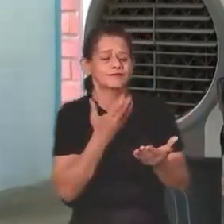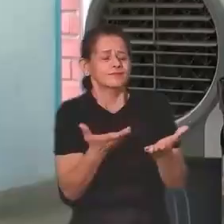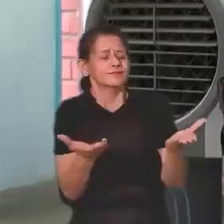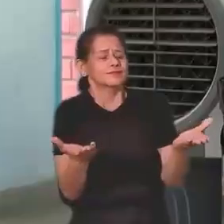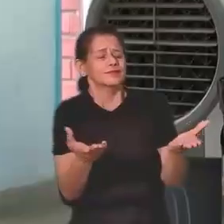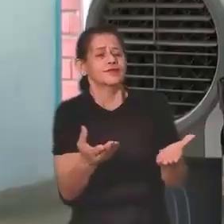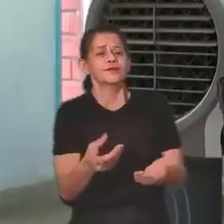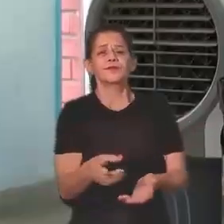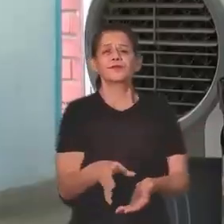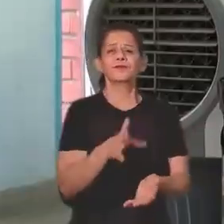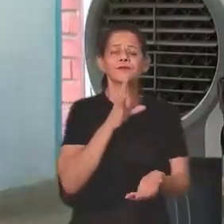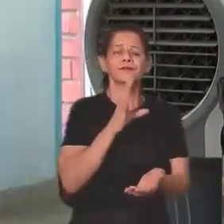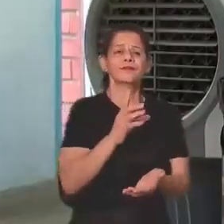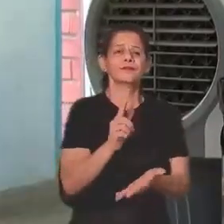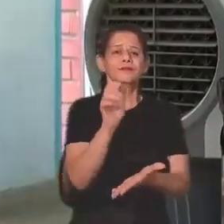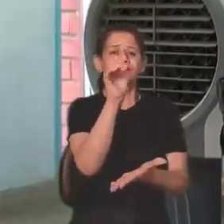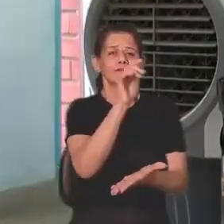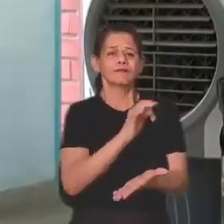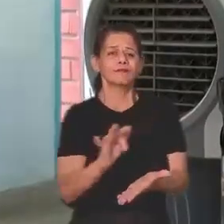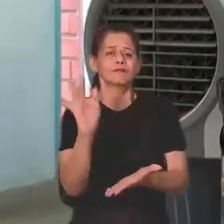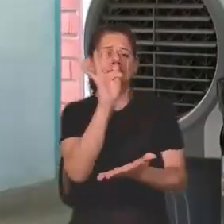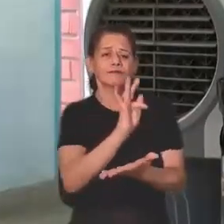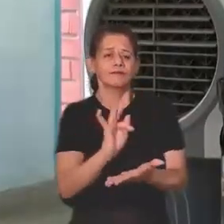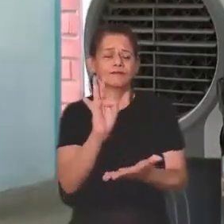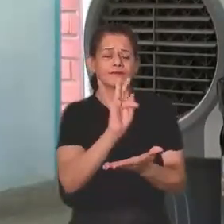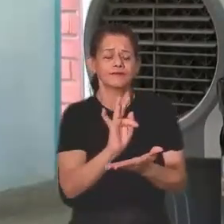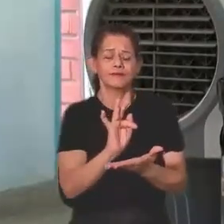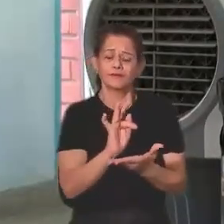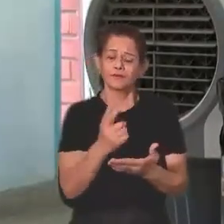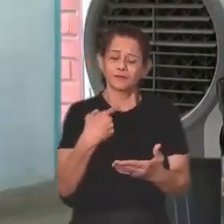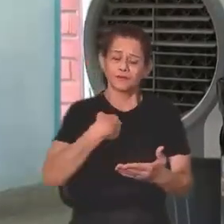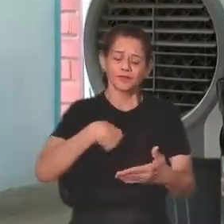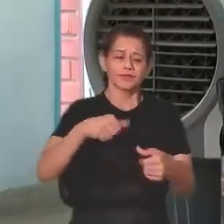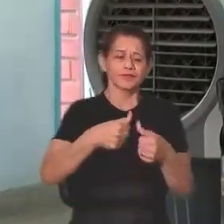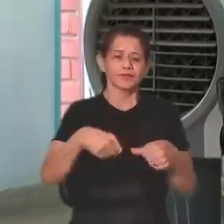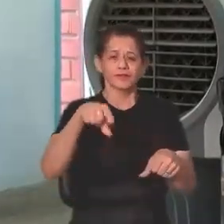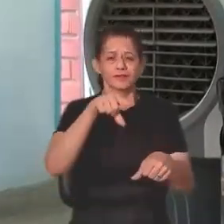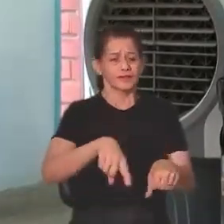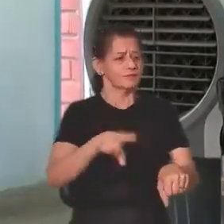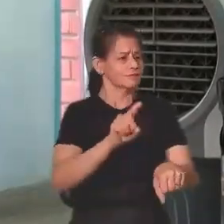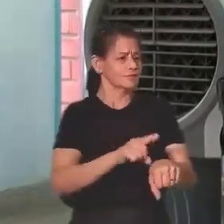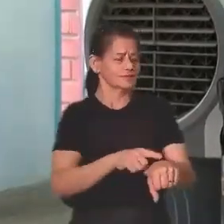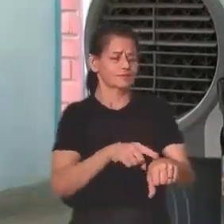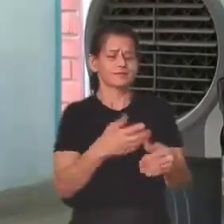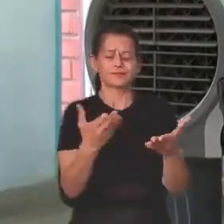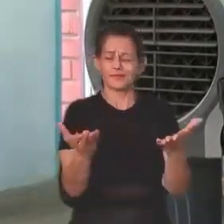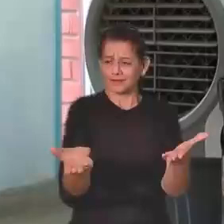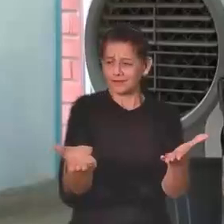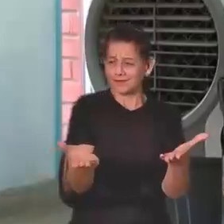FLI pela oportunidade, agradecer a vocês, né? Uma hora dessa, né?